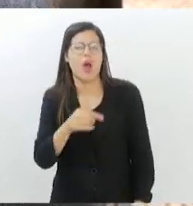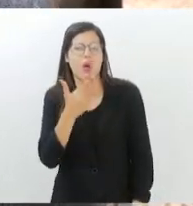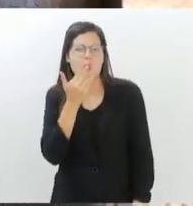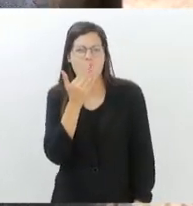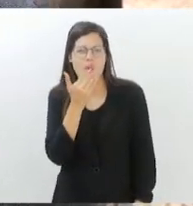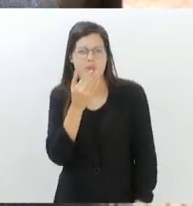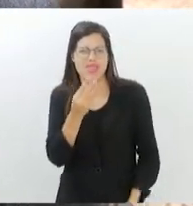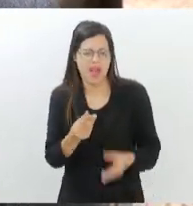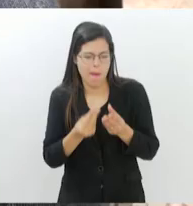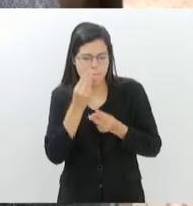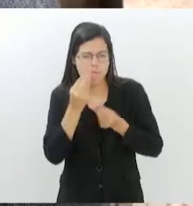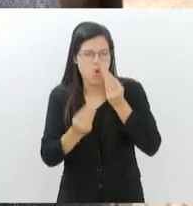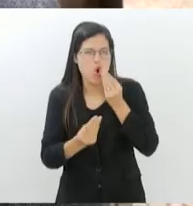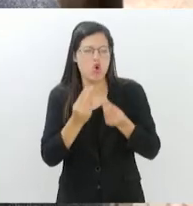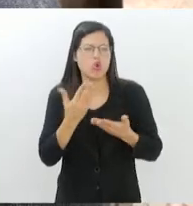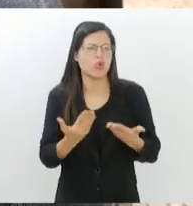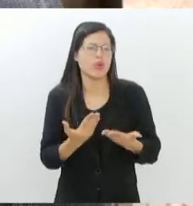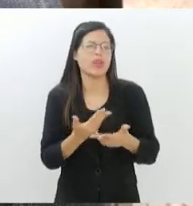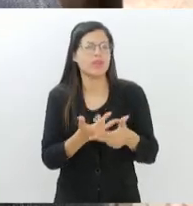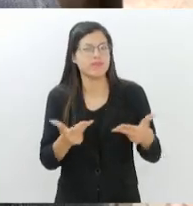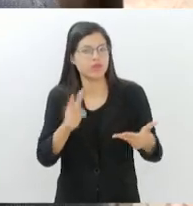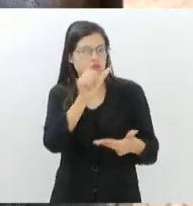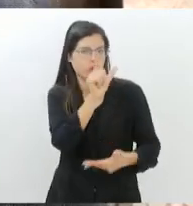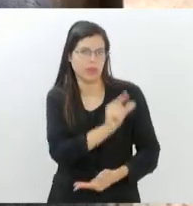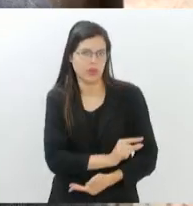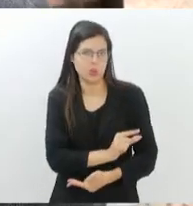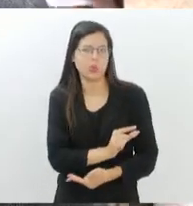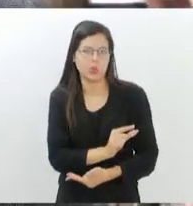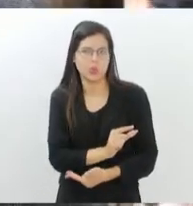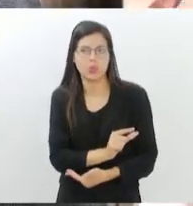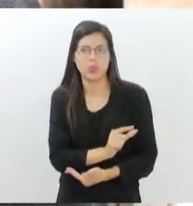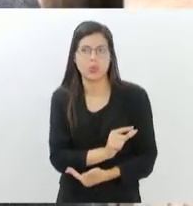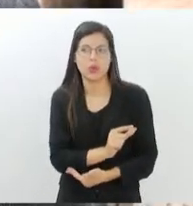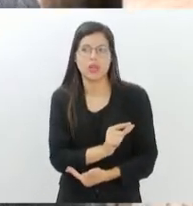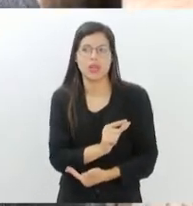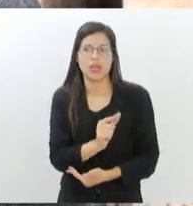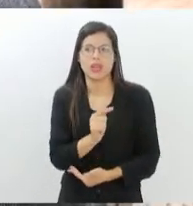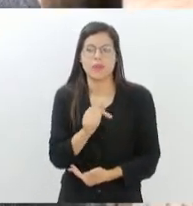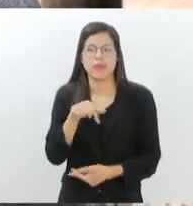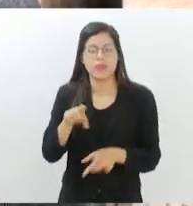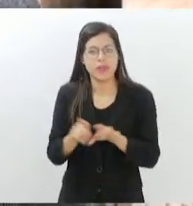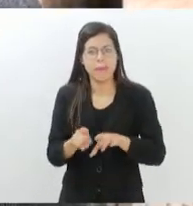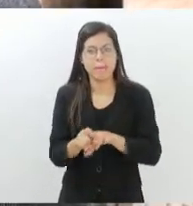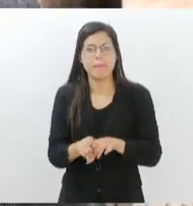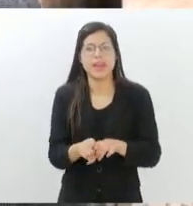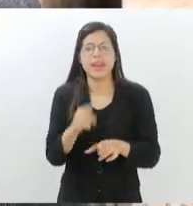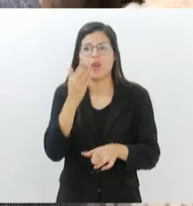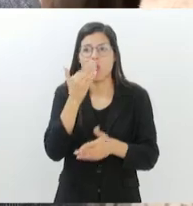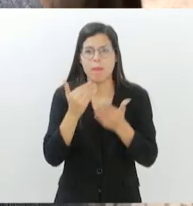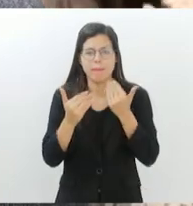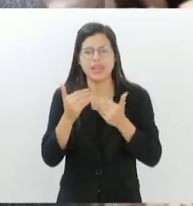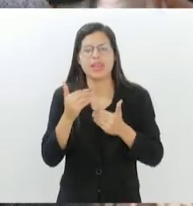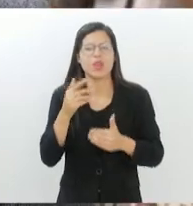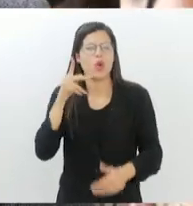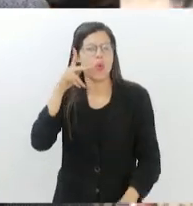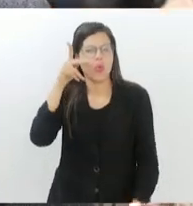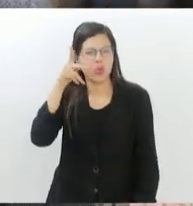multiprocessados, você diminui muito a incidência. A dieta mediterrânea é muito estimulada, porque ela é rica em tomates,